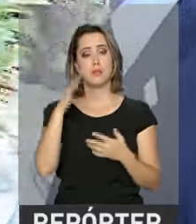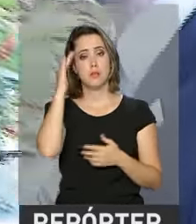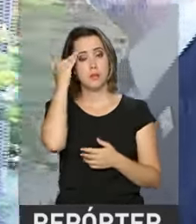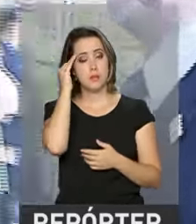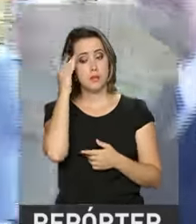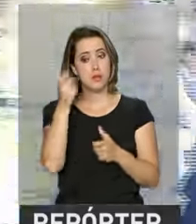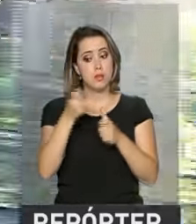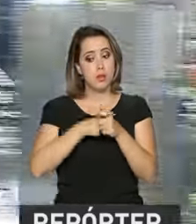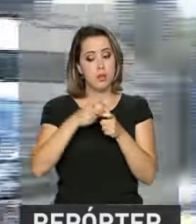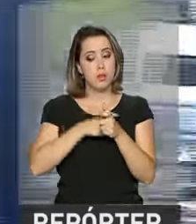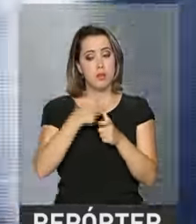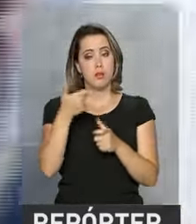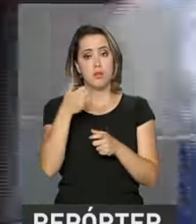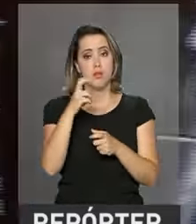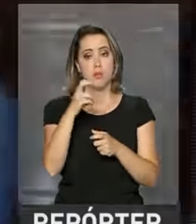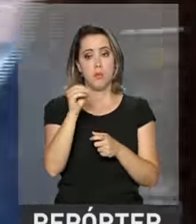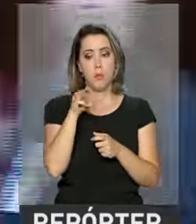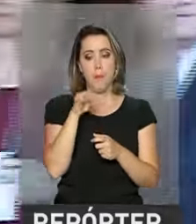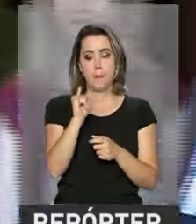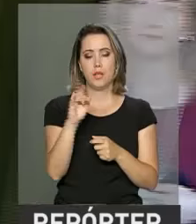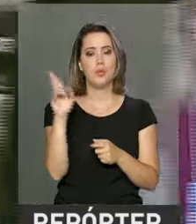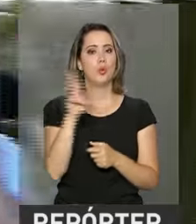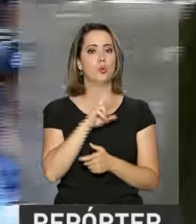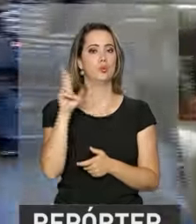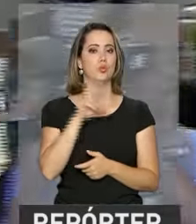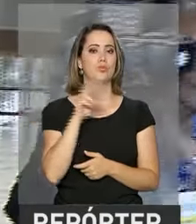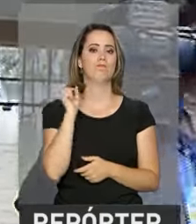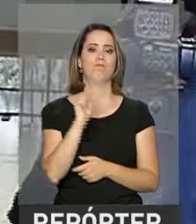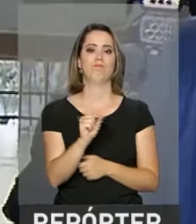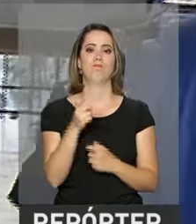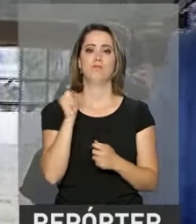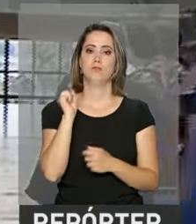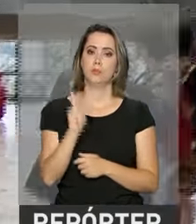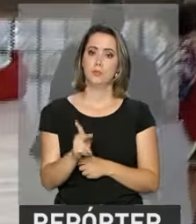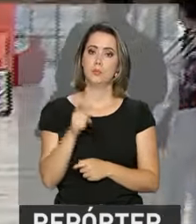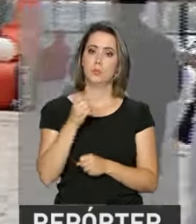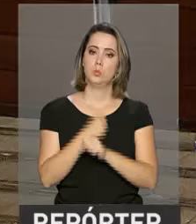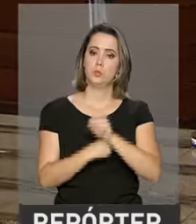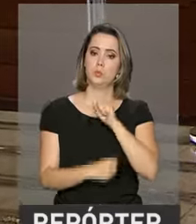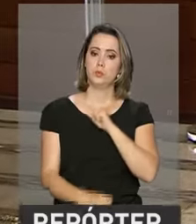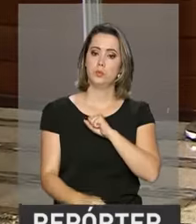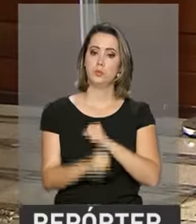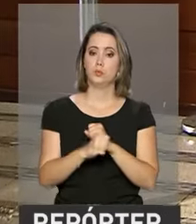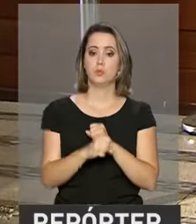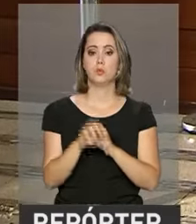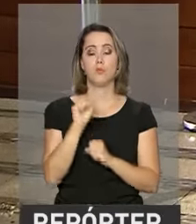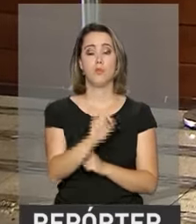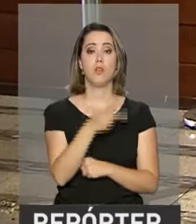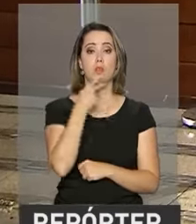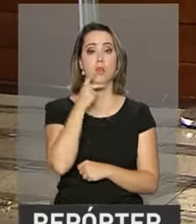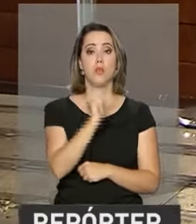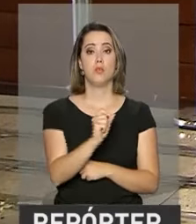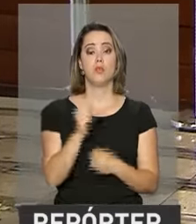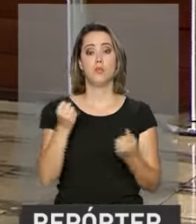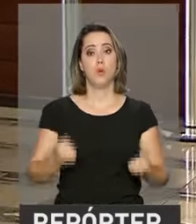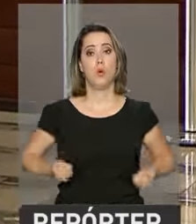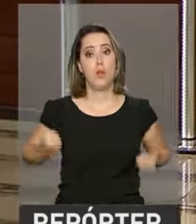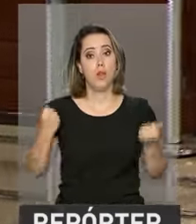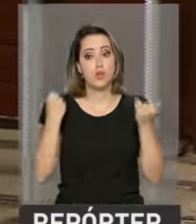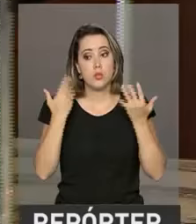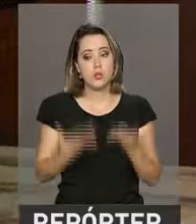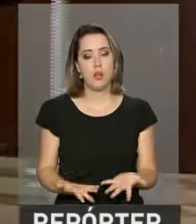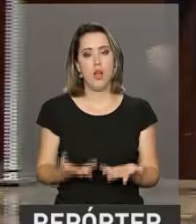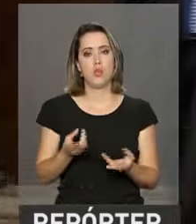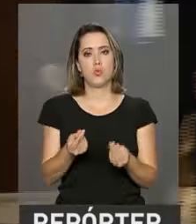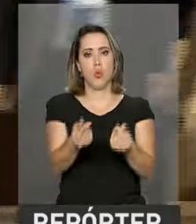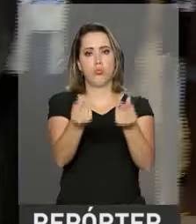de cerca de 150 bilhões de reais na Previdência no ano passado. Disse que as despesas